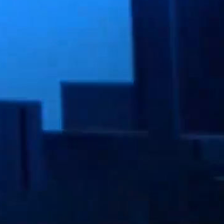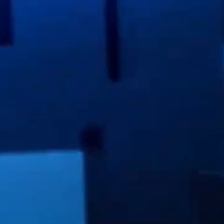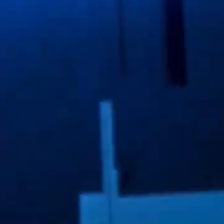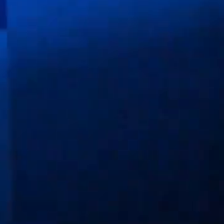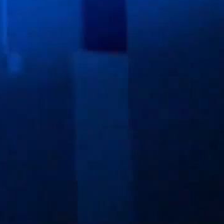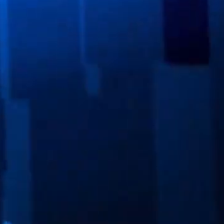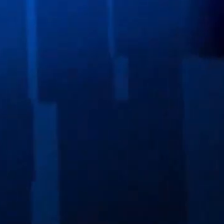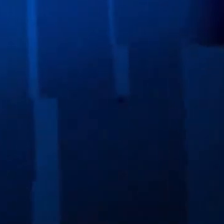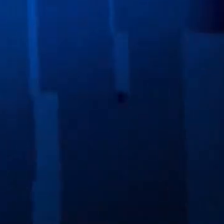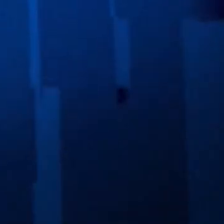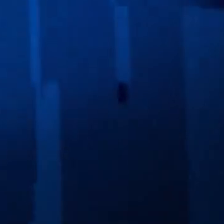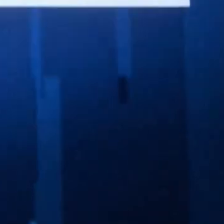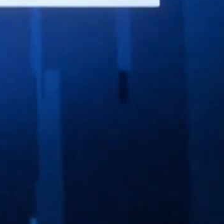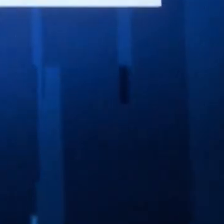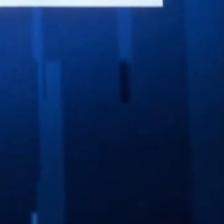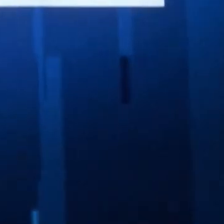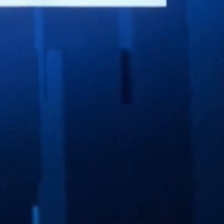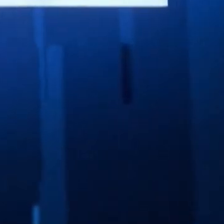Tchau.